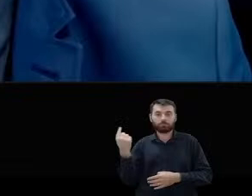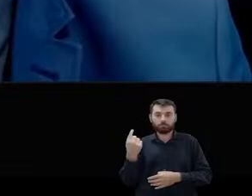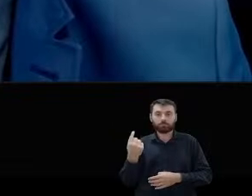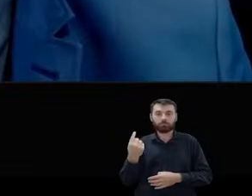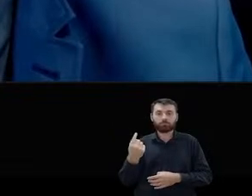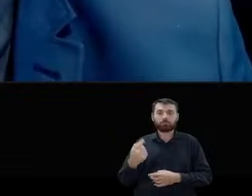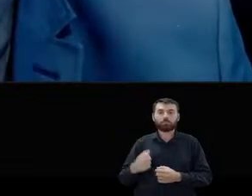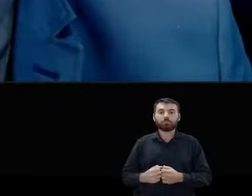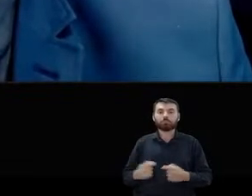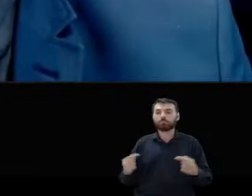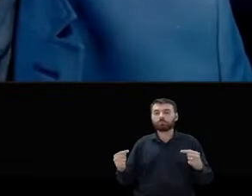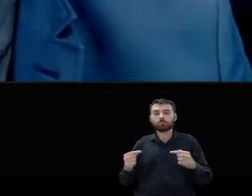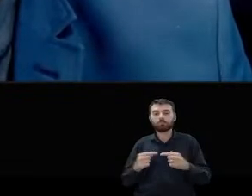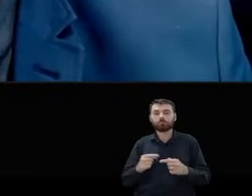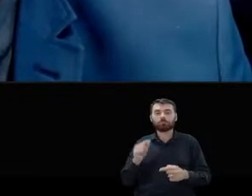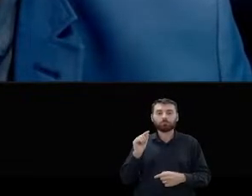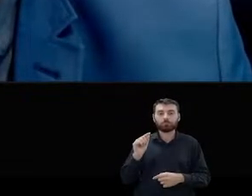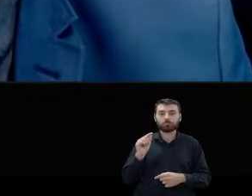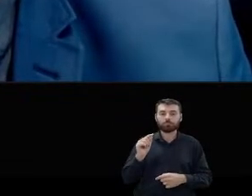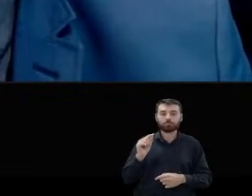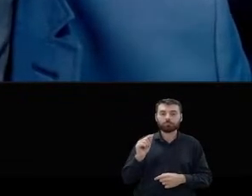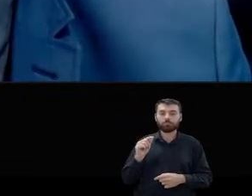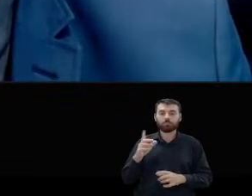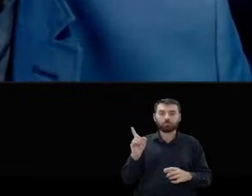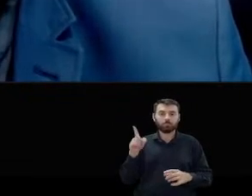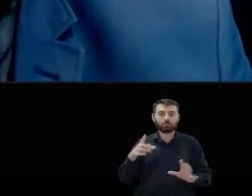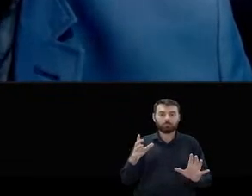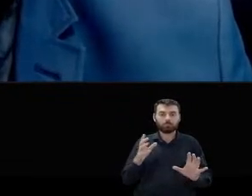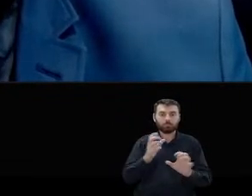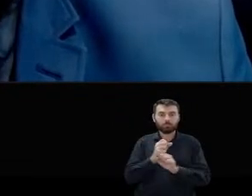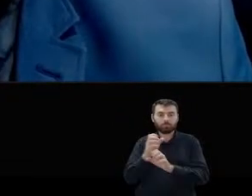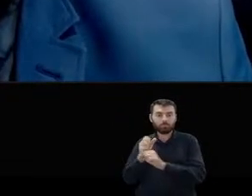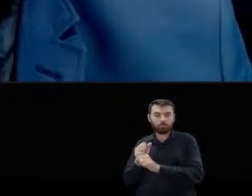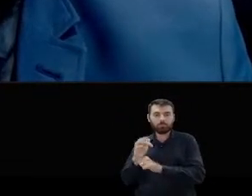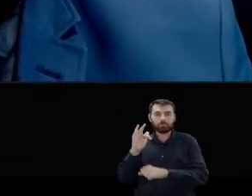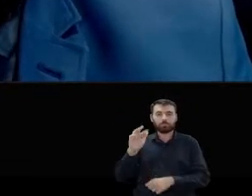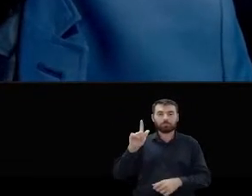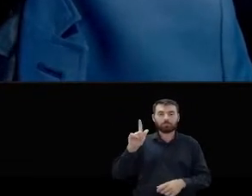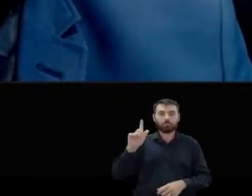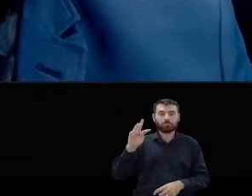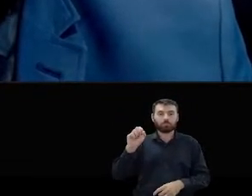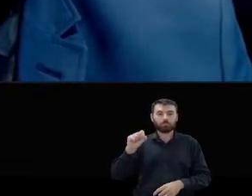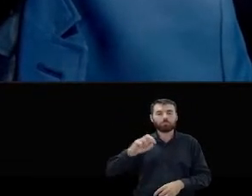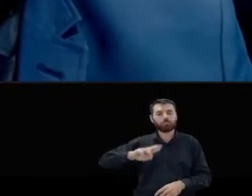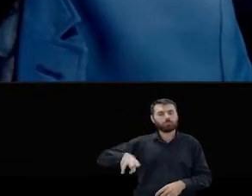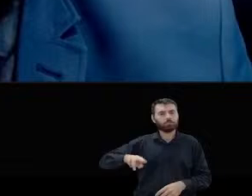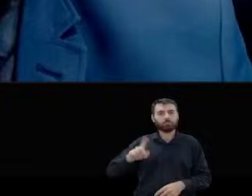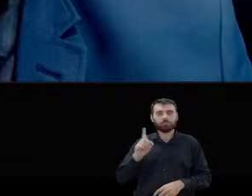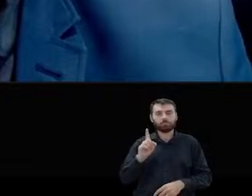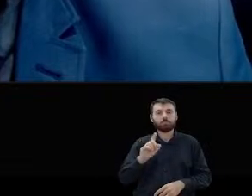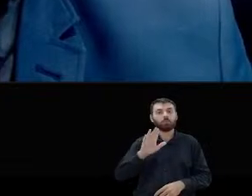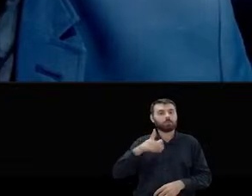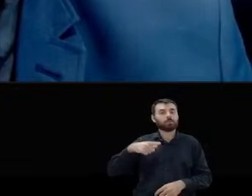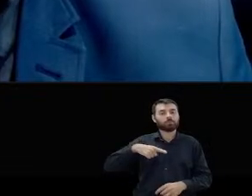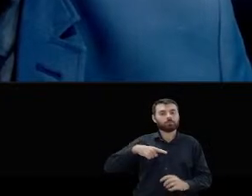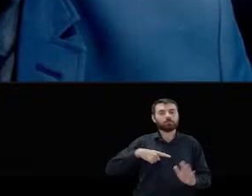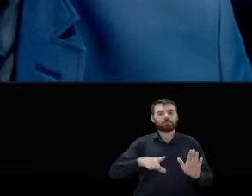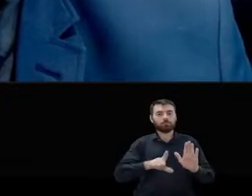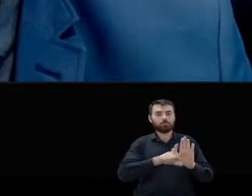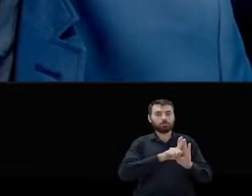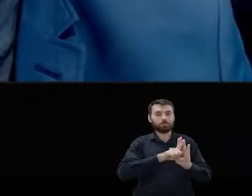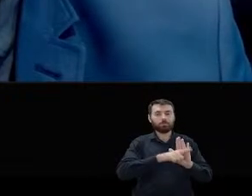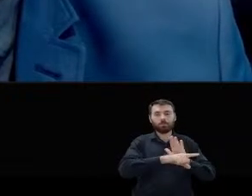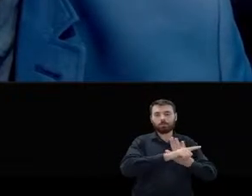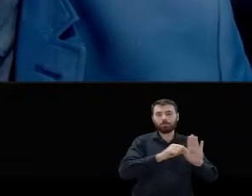melhor dizendo, ele não fixou a forma de cálculo do FGTS. Entretanto, existe a disposição em lei, né, do artigo 15,